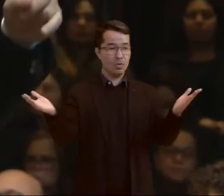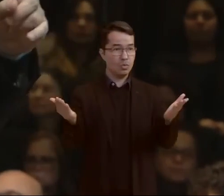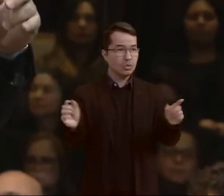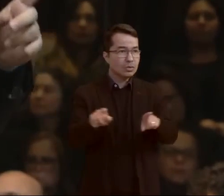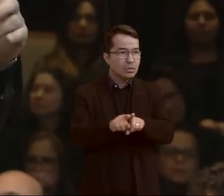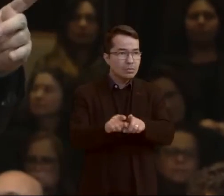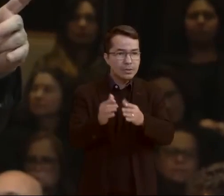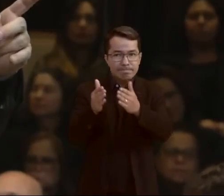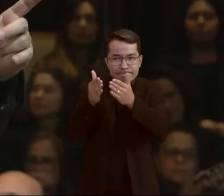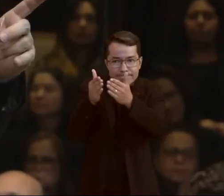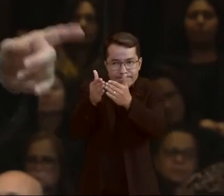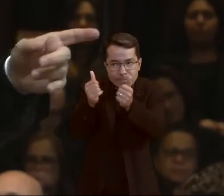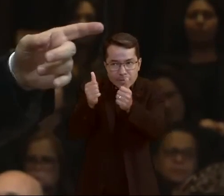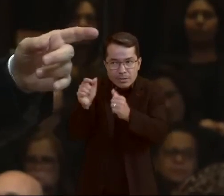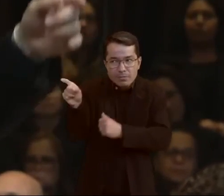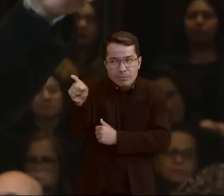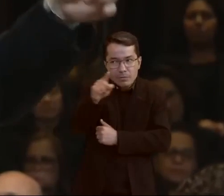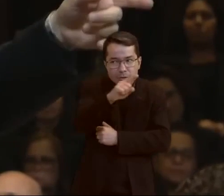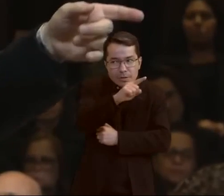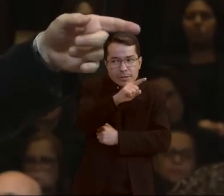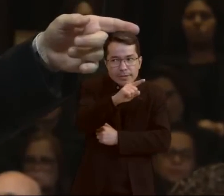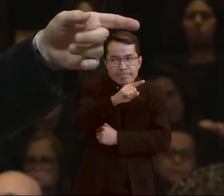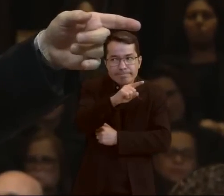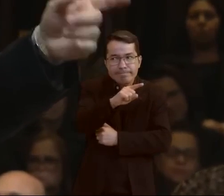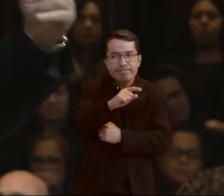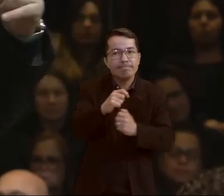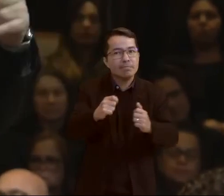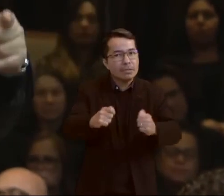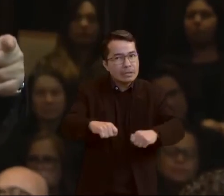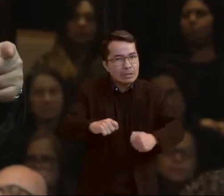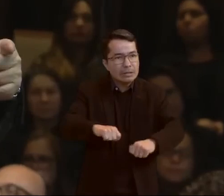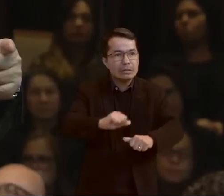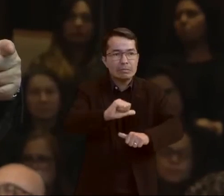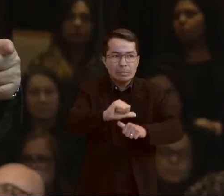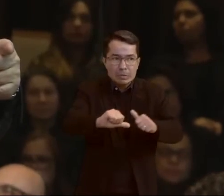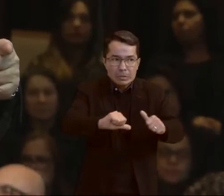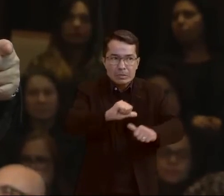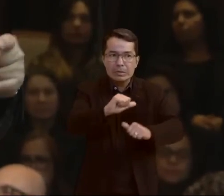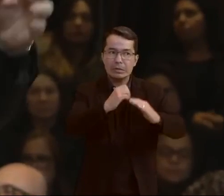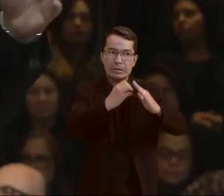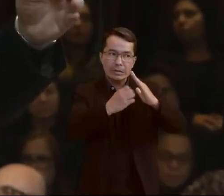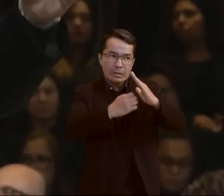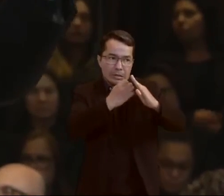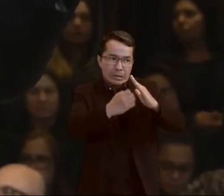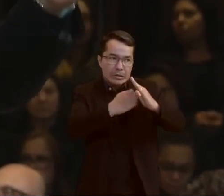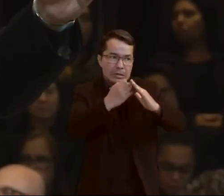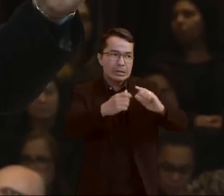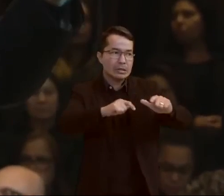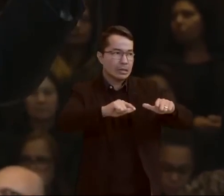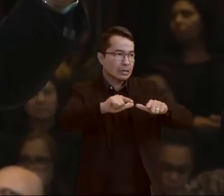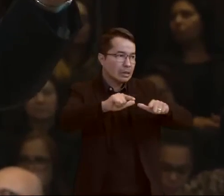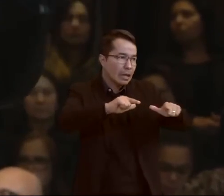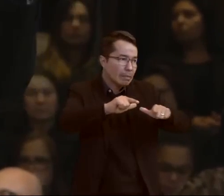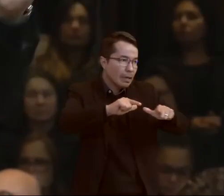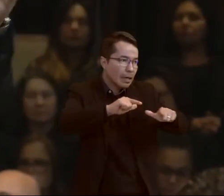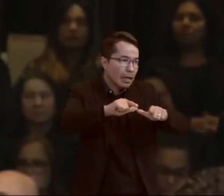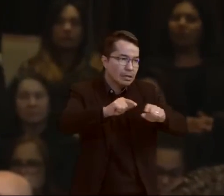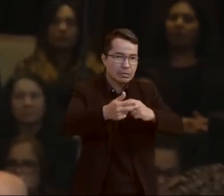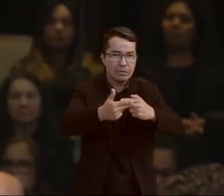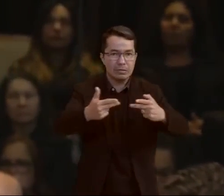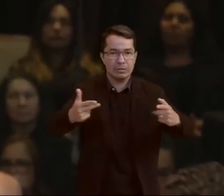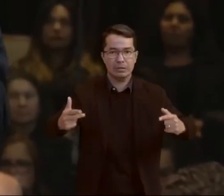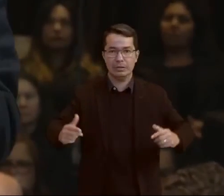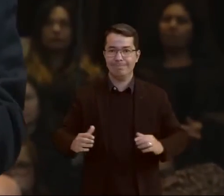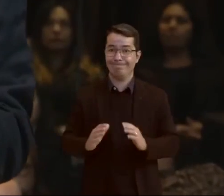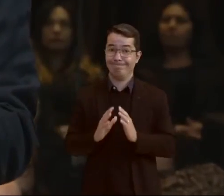precisam colocar em prática algumas coisas na sua vida, nos seus negócios, na sua família. Chega de ser alguém